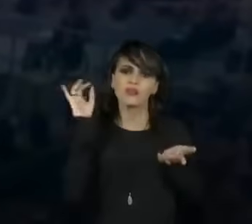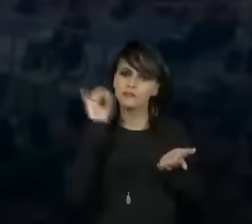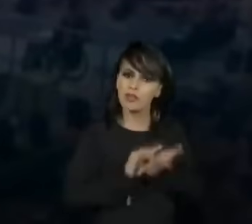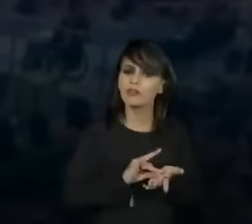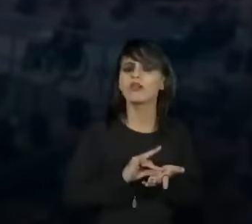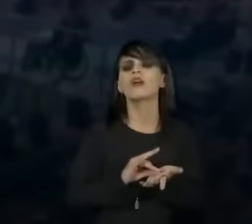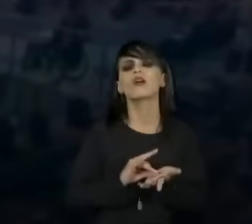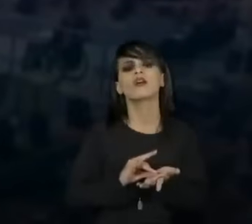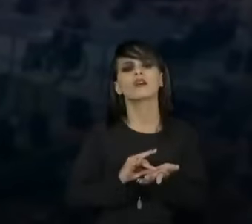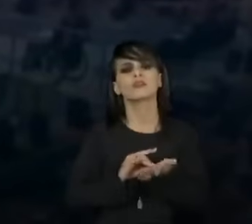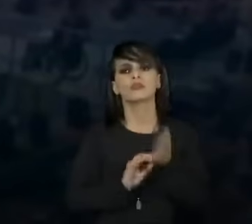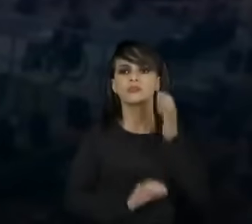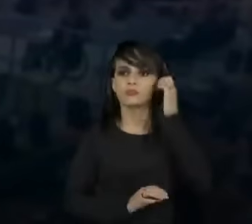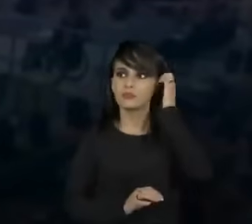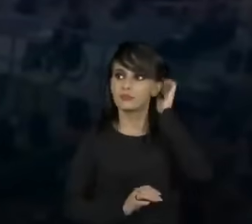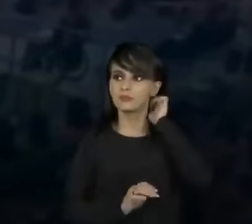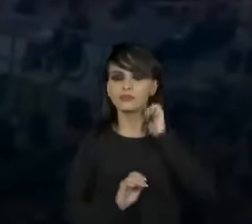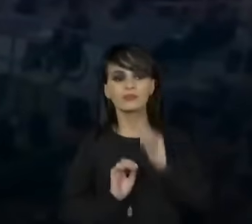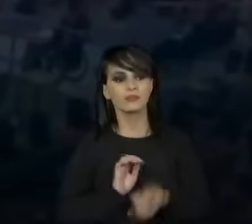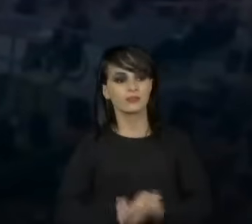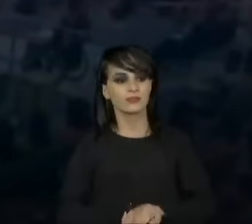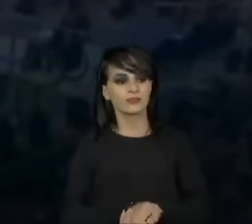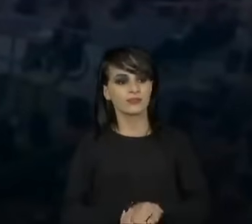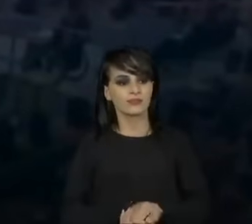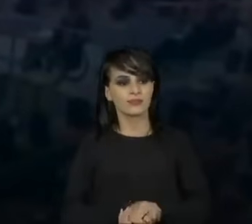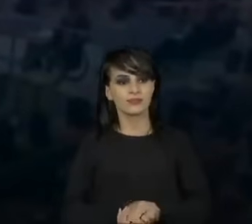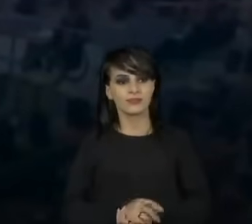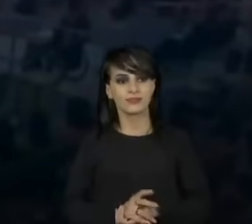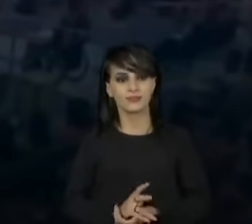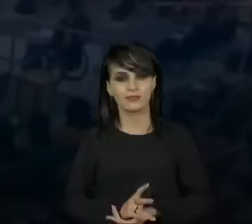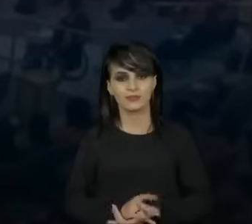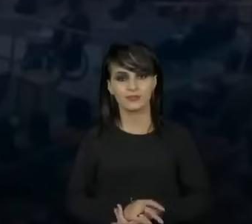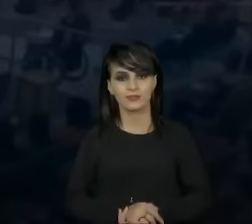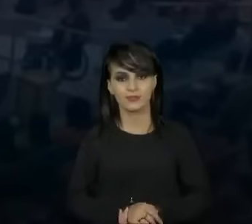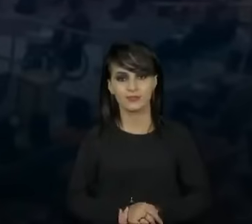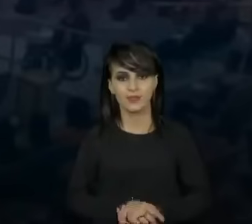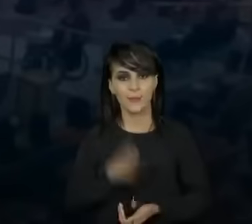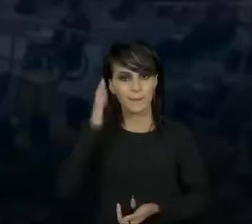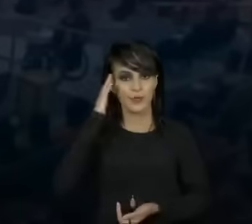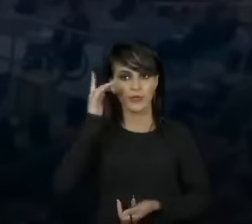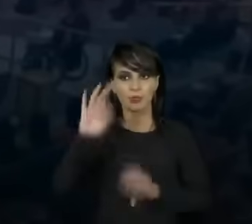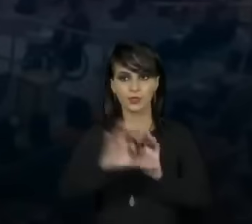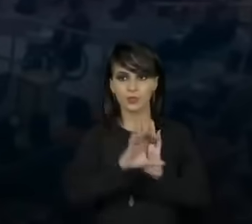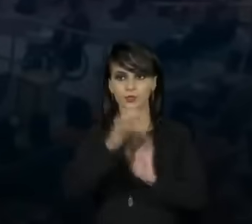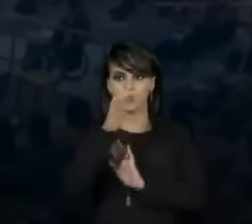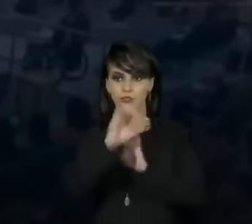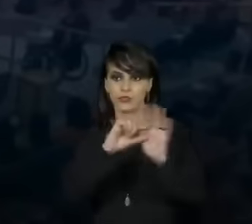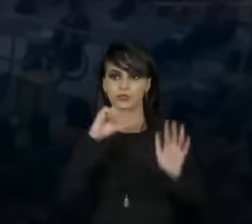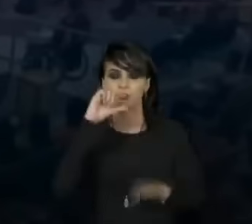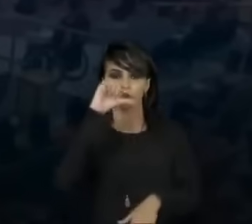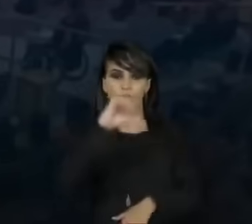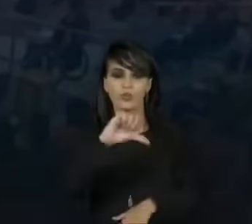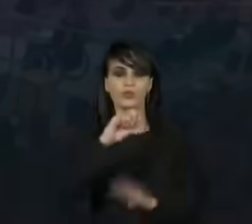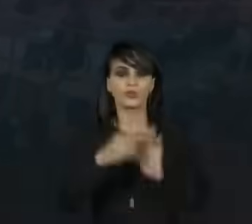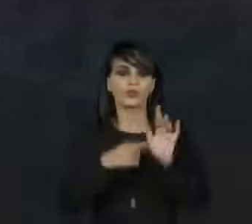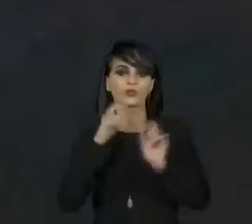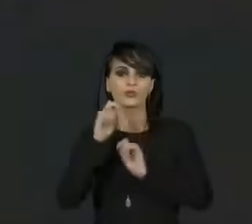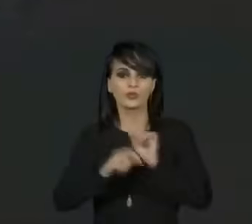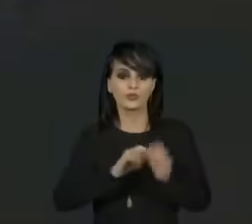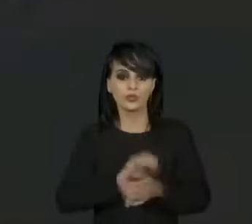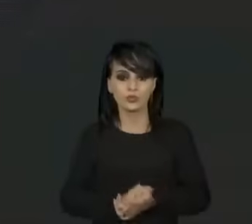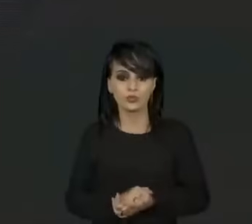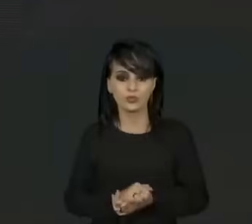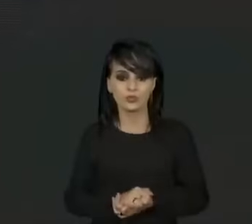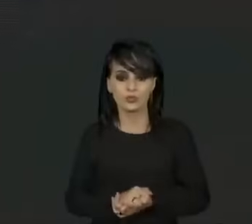uma fala a verdade glória a Deus provérbios 109 diz que a